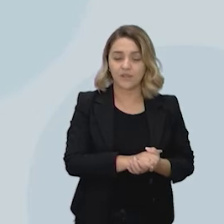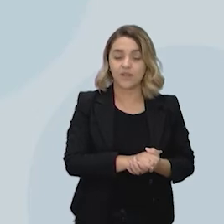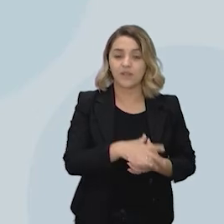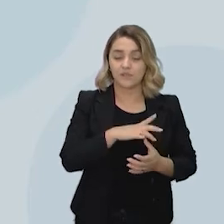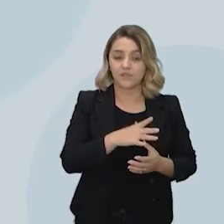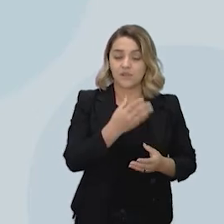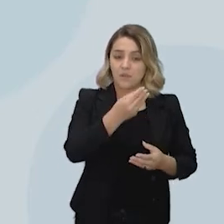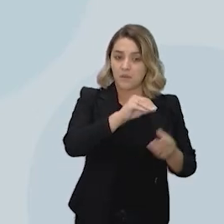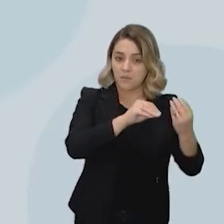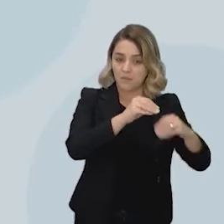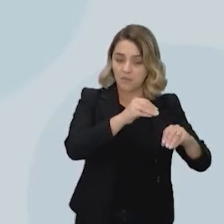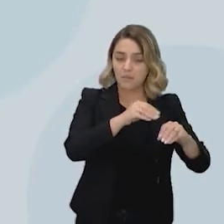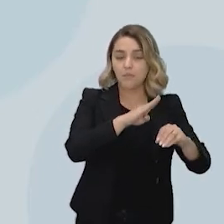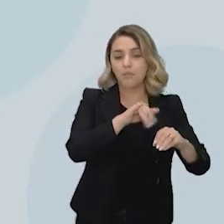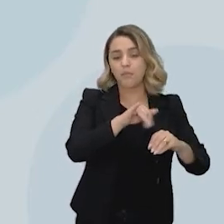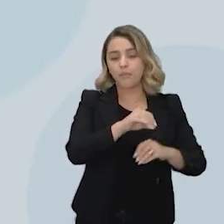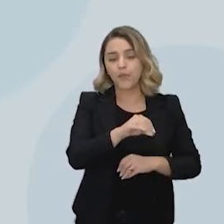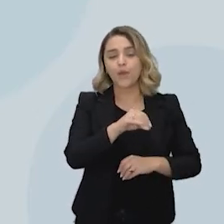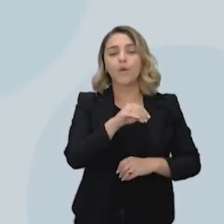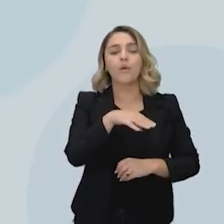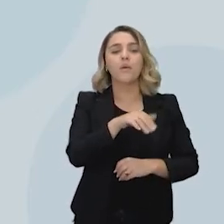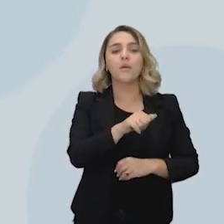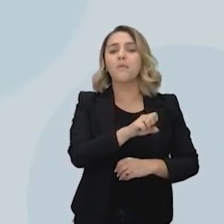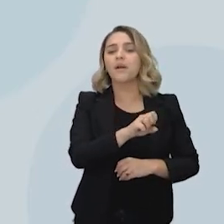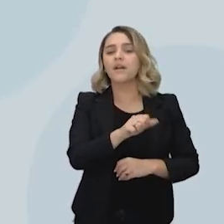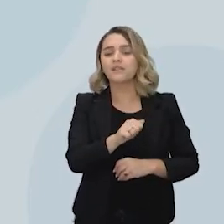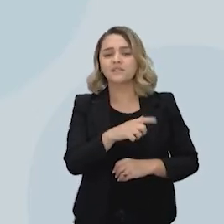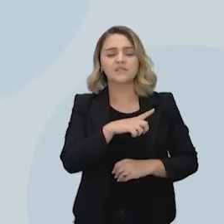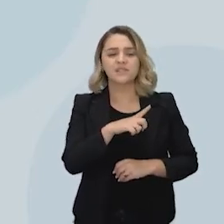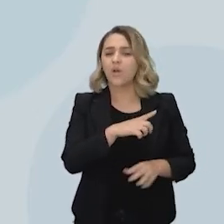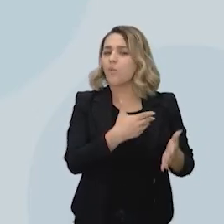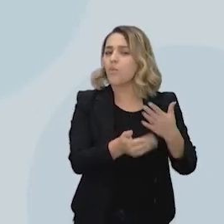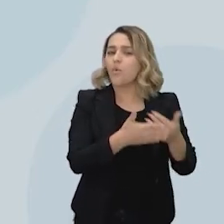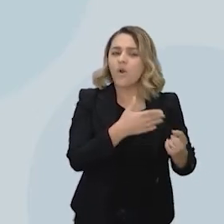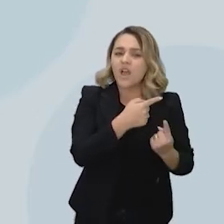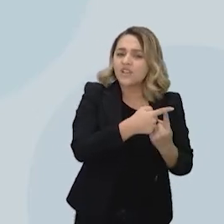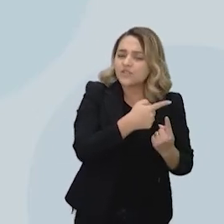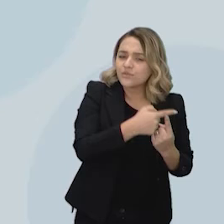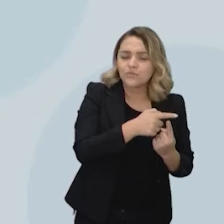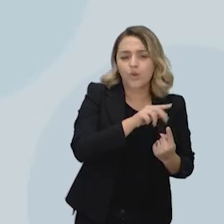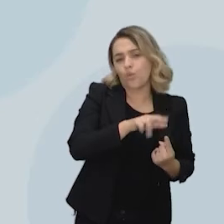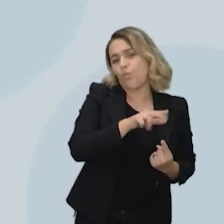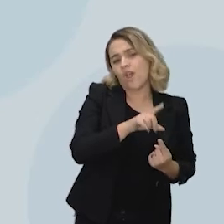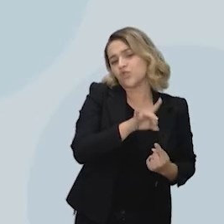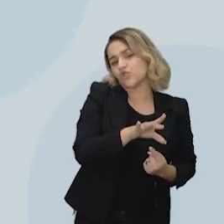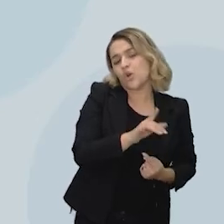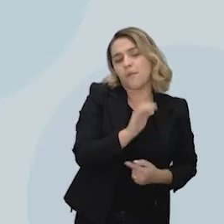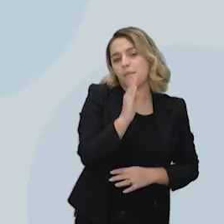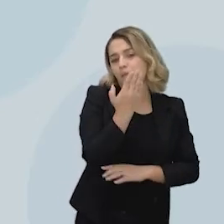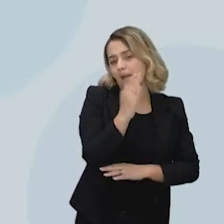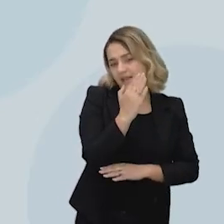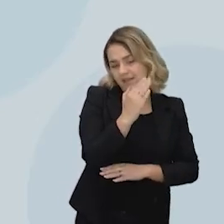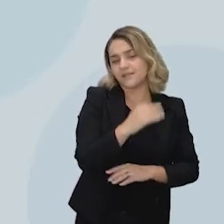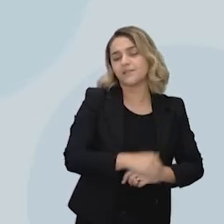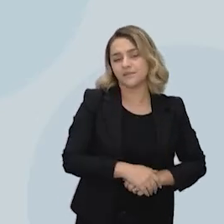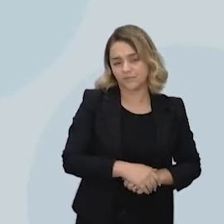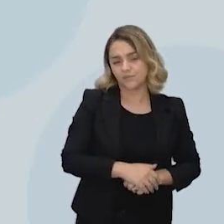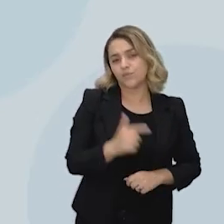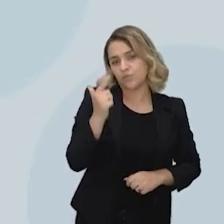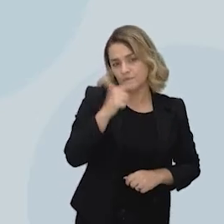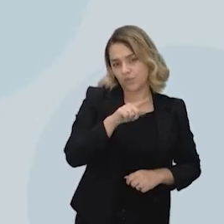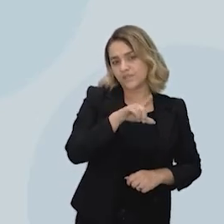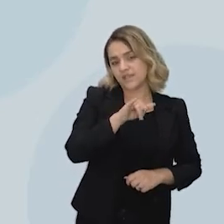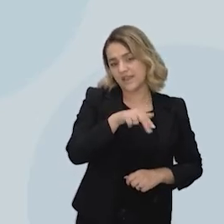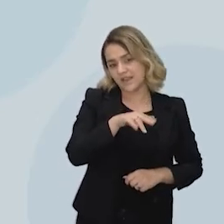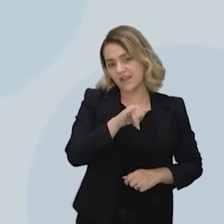biomassa, você vai pegar ou madeira, e pode ser qualquer tipo de biomassa, não precisa ser só a madeira na pirólise rápida, tá? Para fazer líquido,